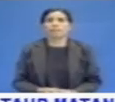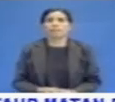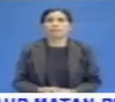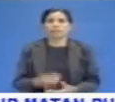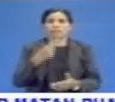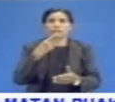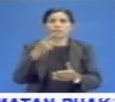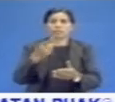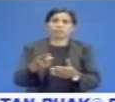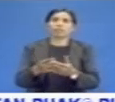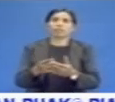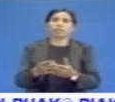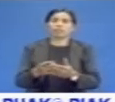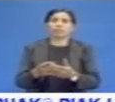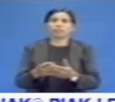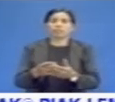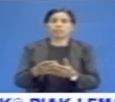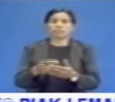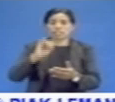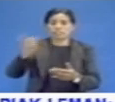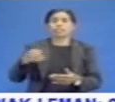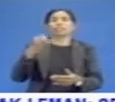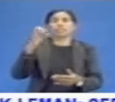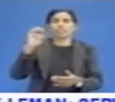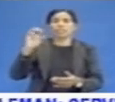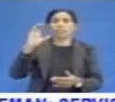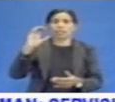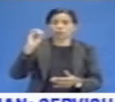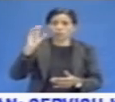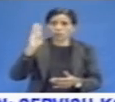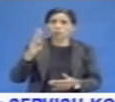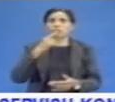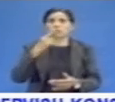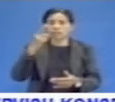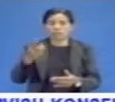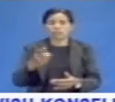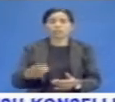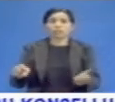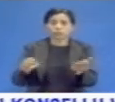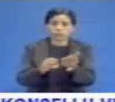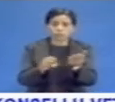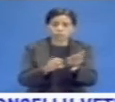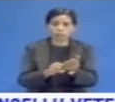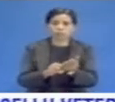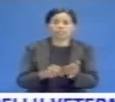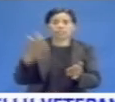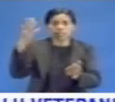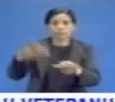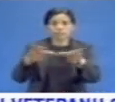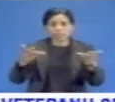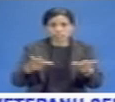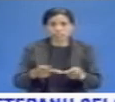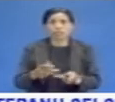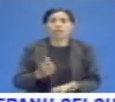União Europeia Andrew Jacobs declara Bruxelas sacara com força investimento e a setor vital Síria,